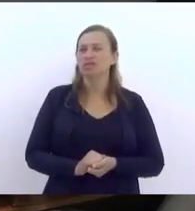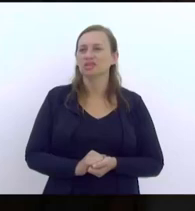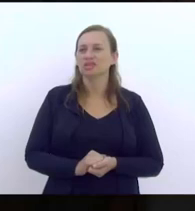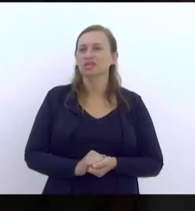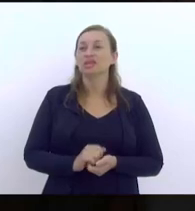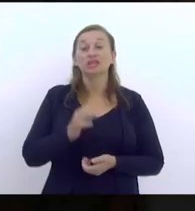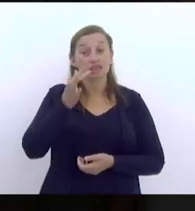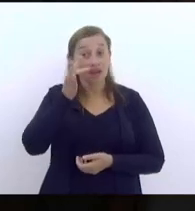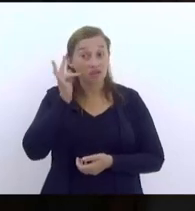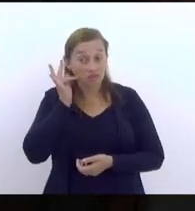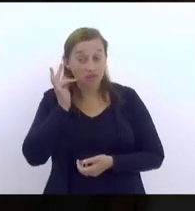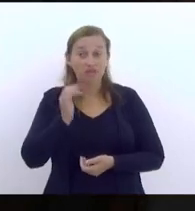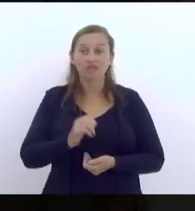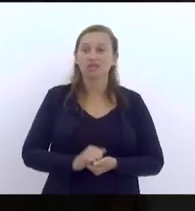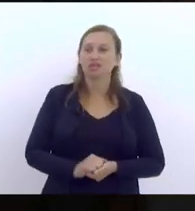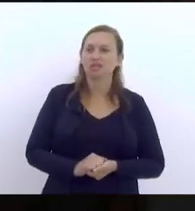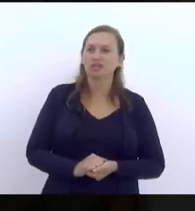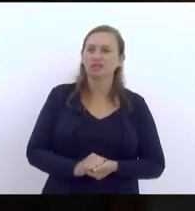Serafine.